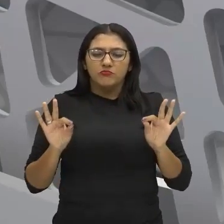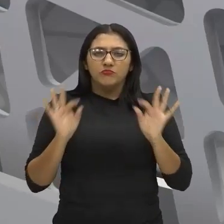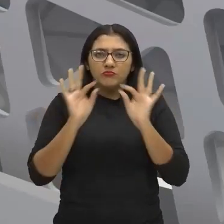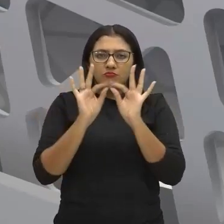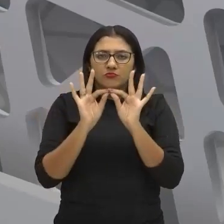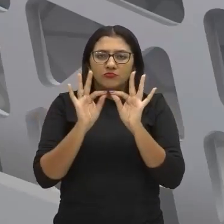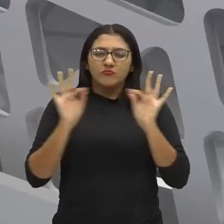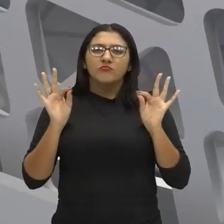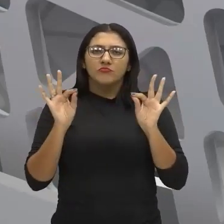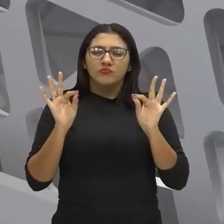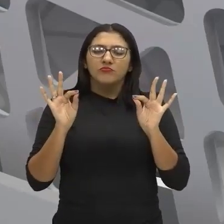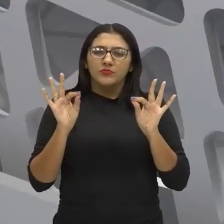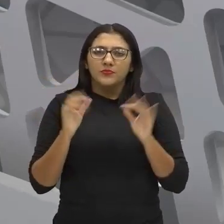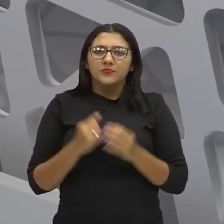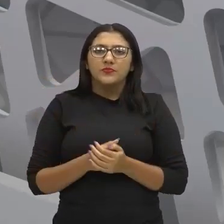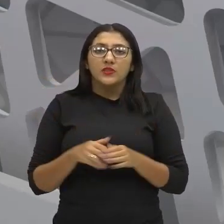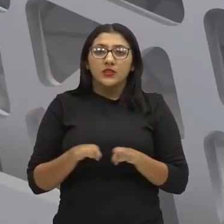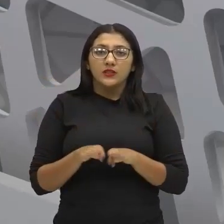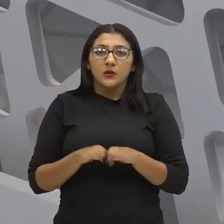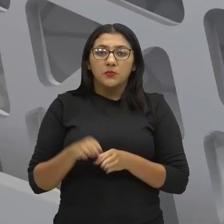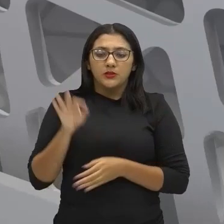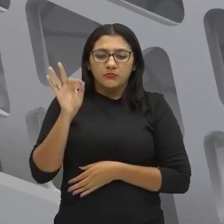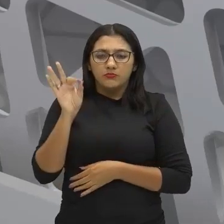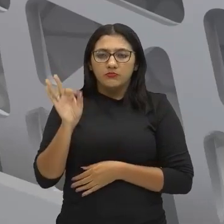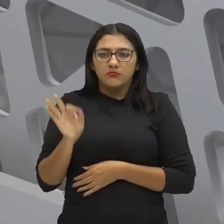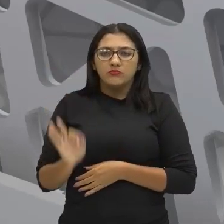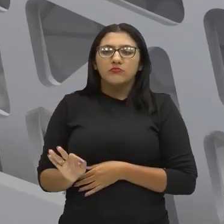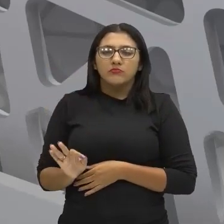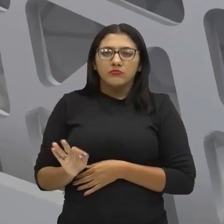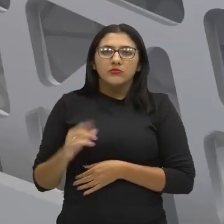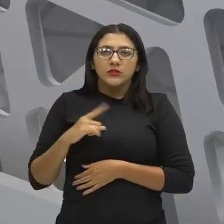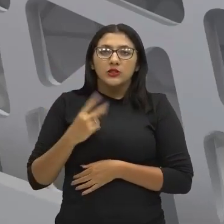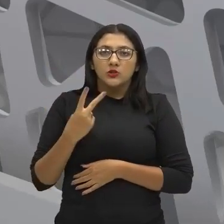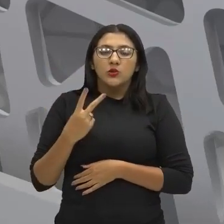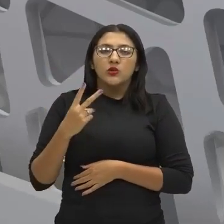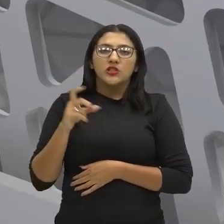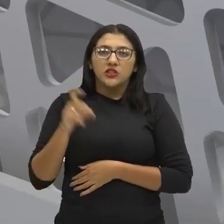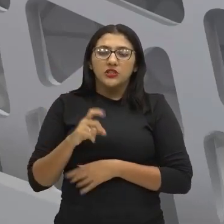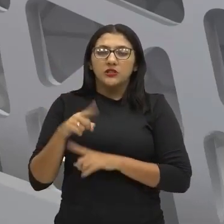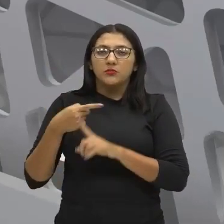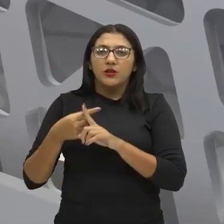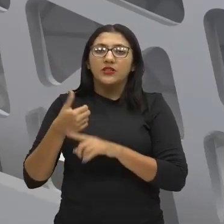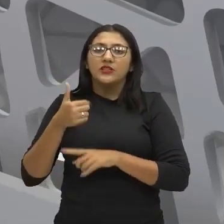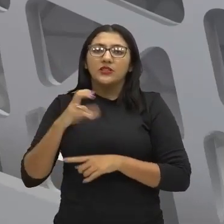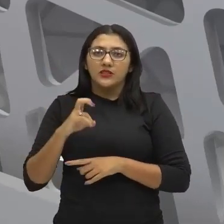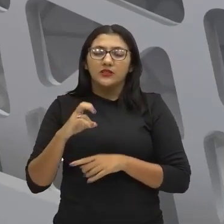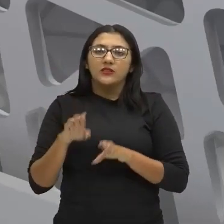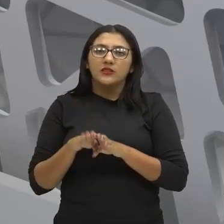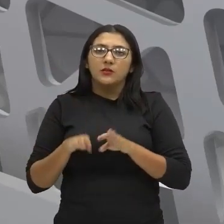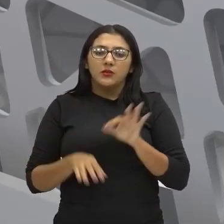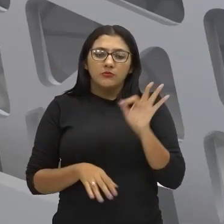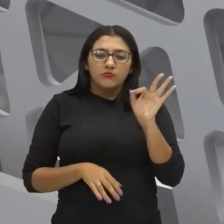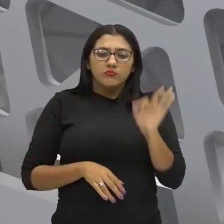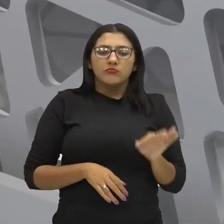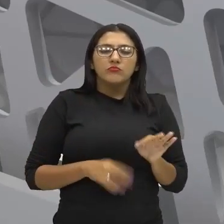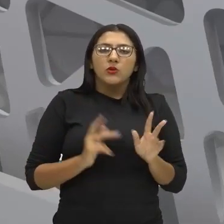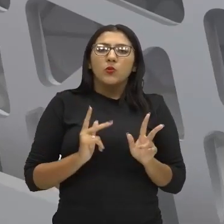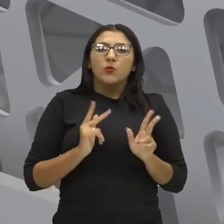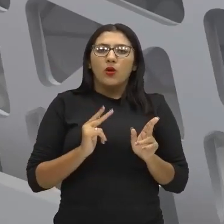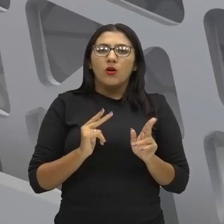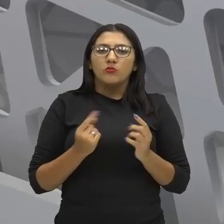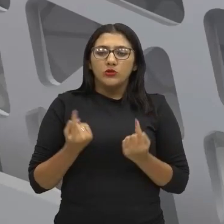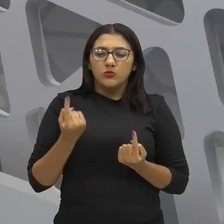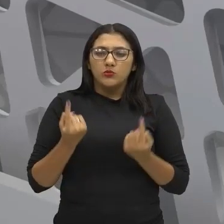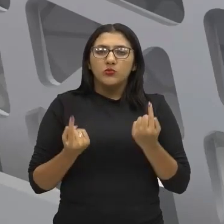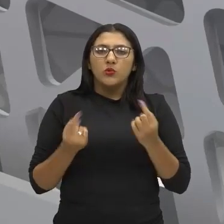eu tenho x mais 10, deu essa aqui, que é 2x mais 15, por projeção, 2x mais 15. E está sendo solicitado